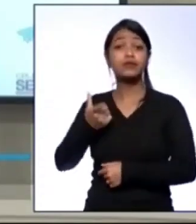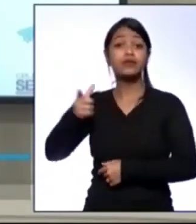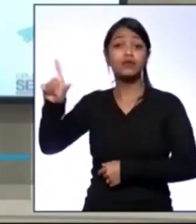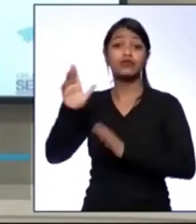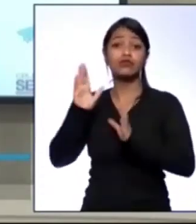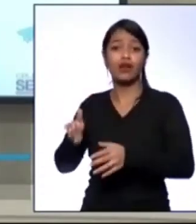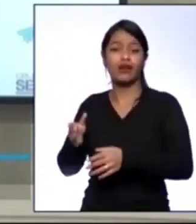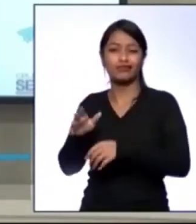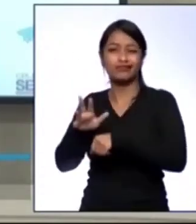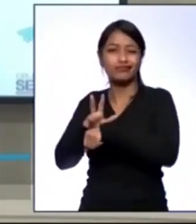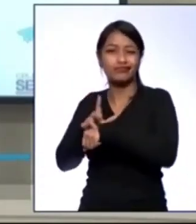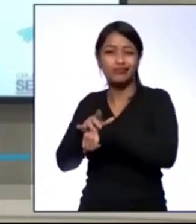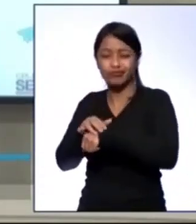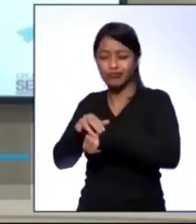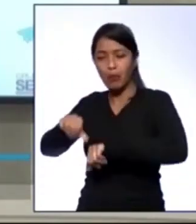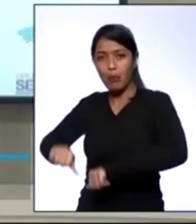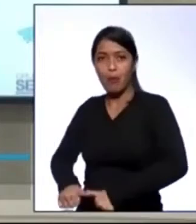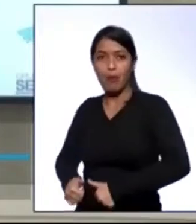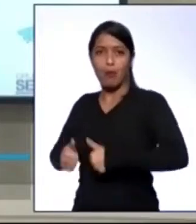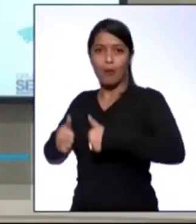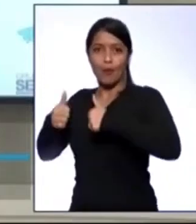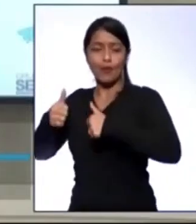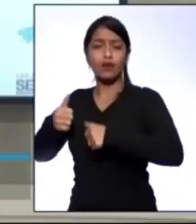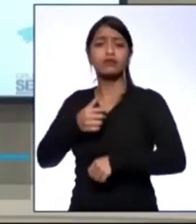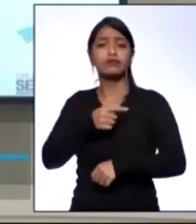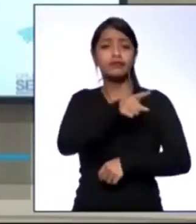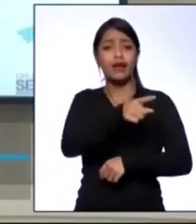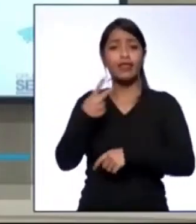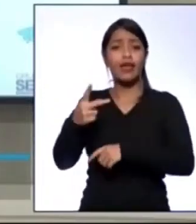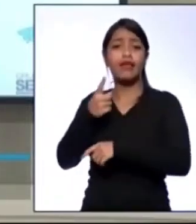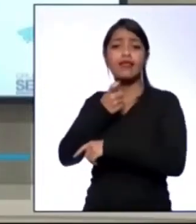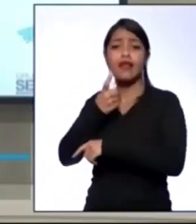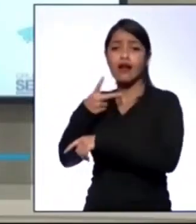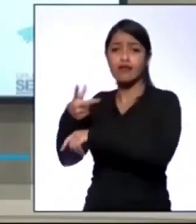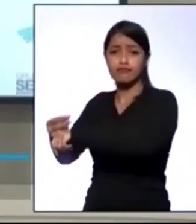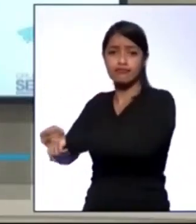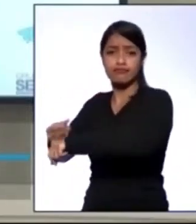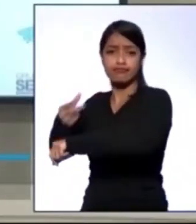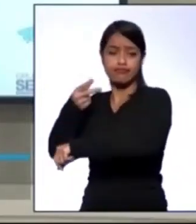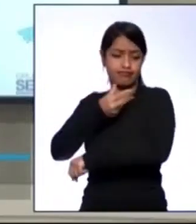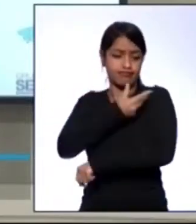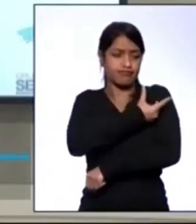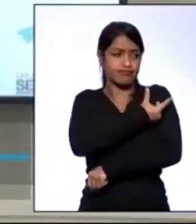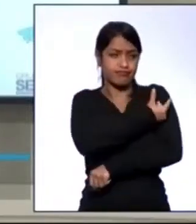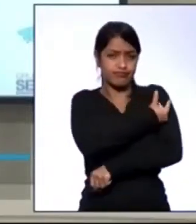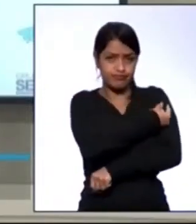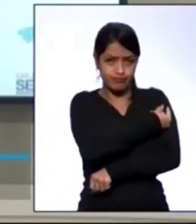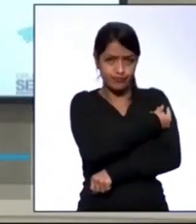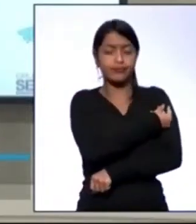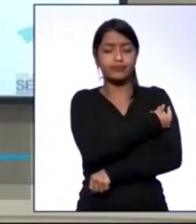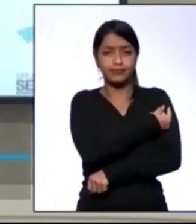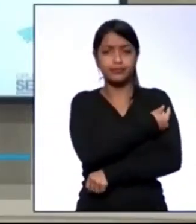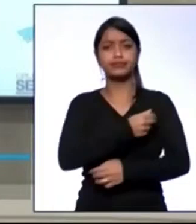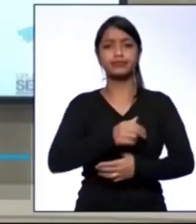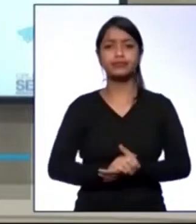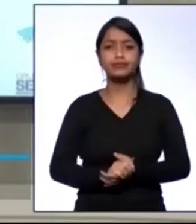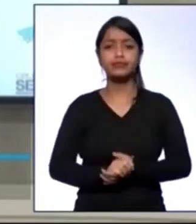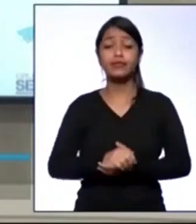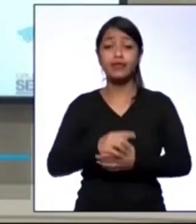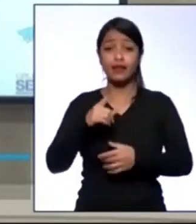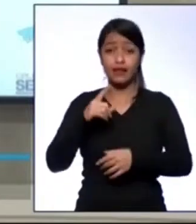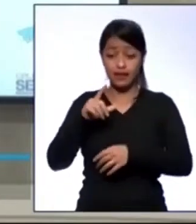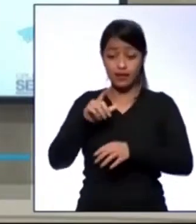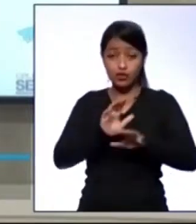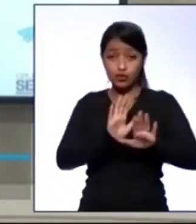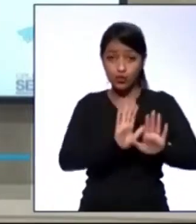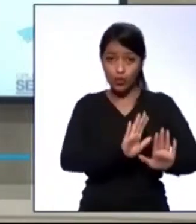Eles pegaram o sangue dessa pessoa, isolaram o líquido onde estavam os anticorpos contra o vírus ebola dessa